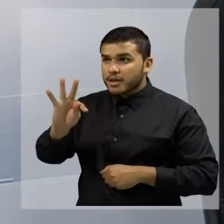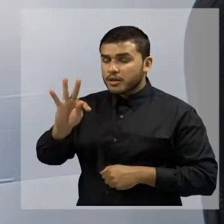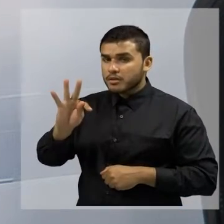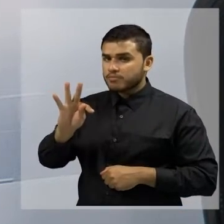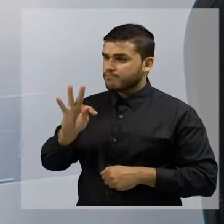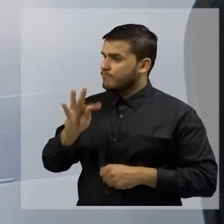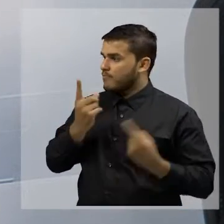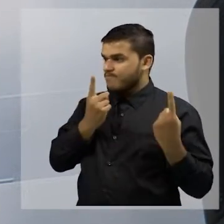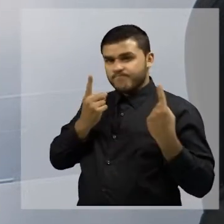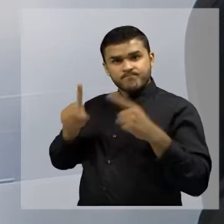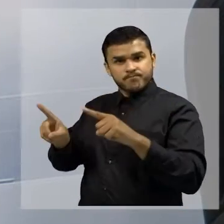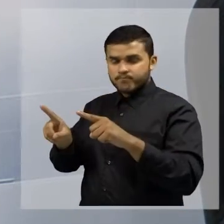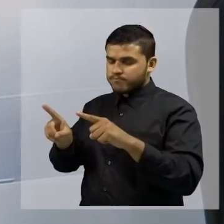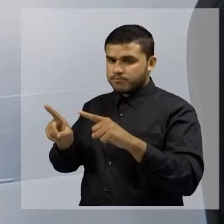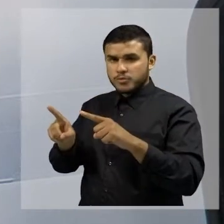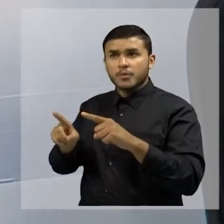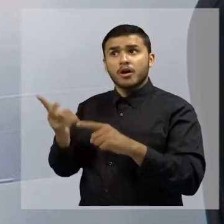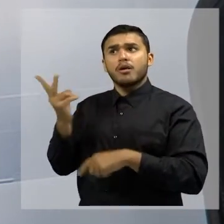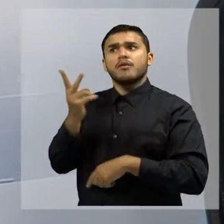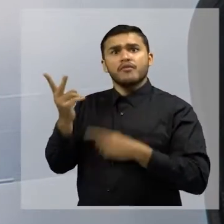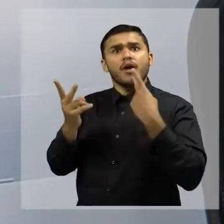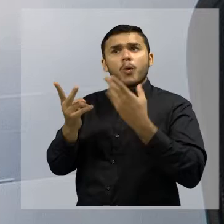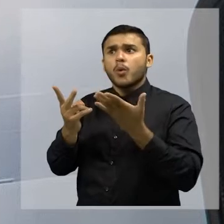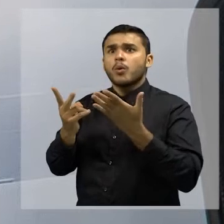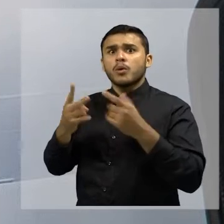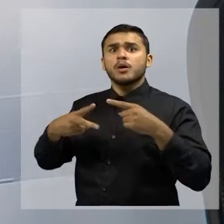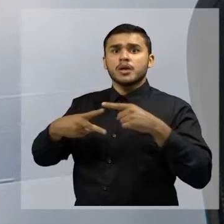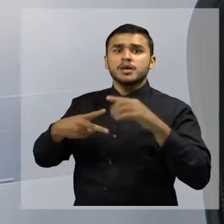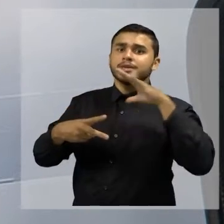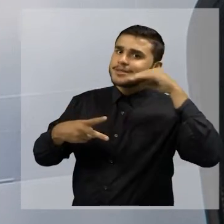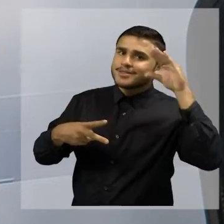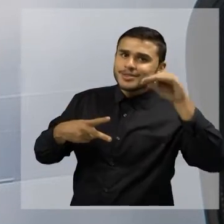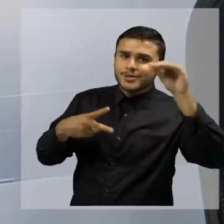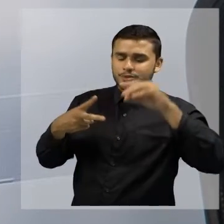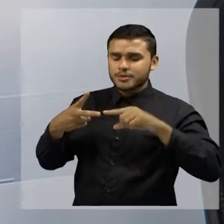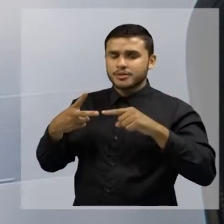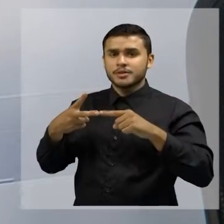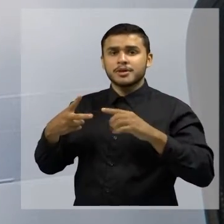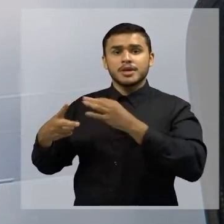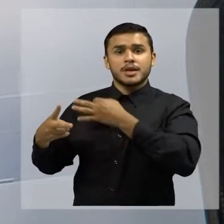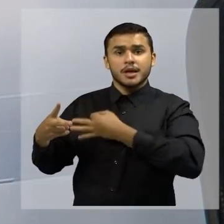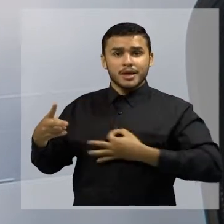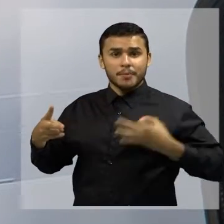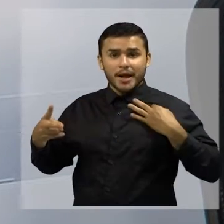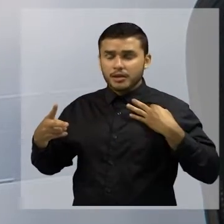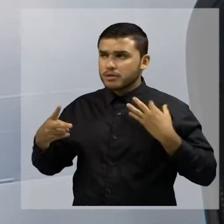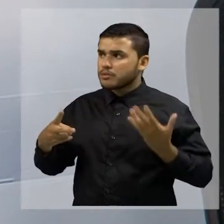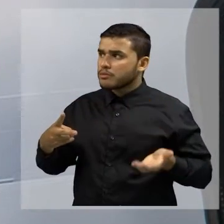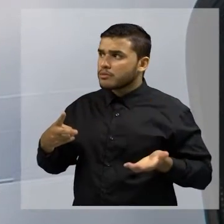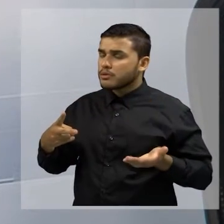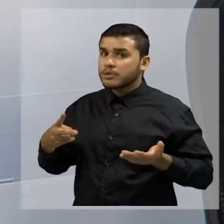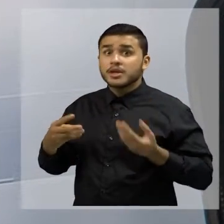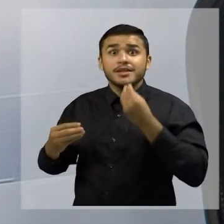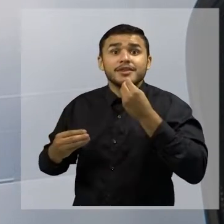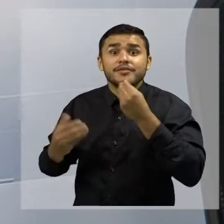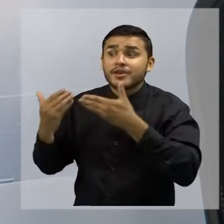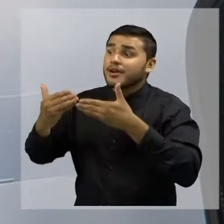acho interessante. Mas por que eles não trabalharam junto já antes das eleições de 2018, que teria sido uma